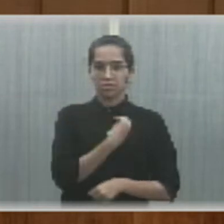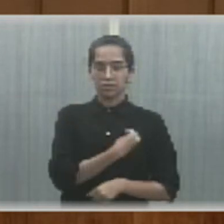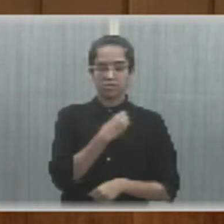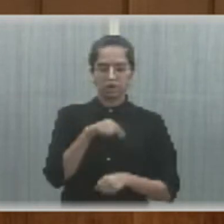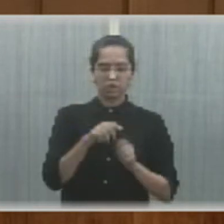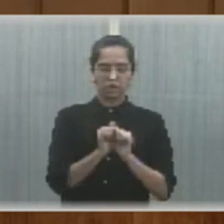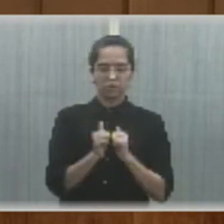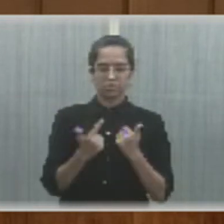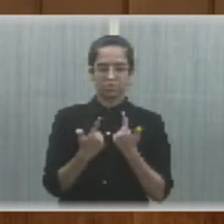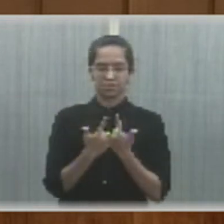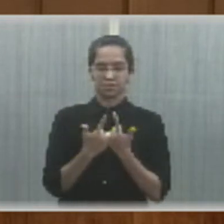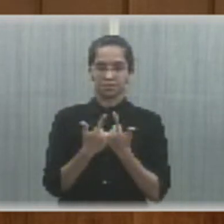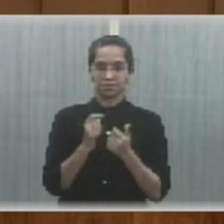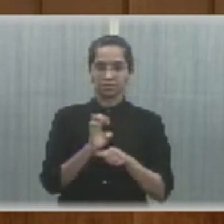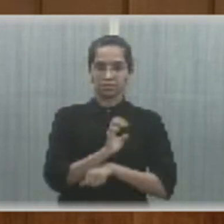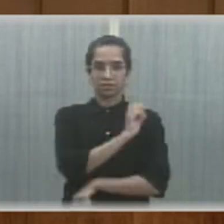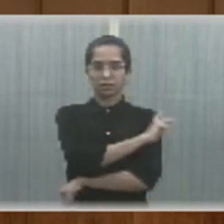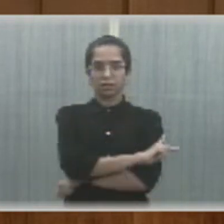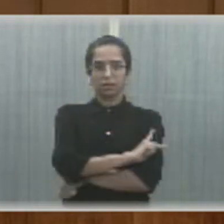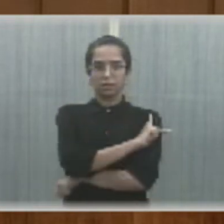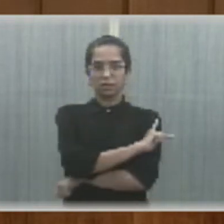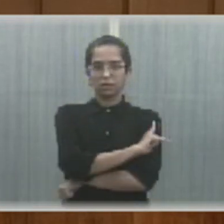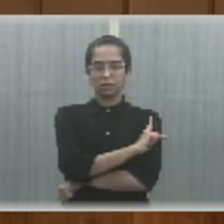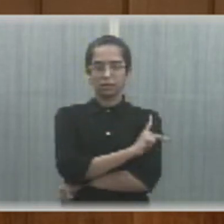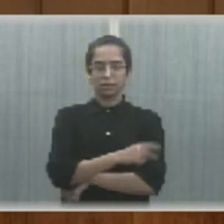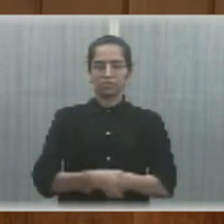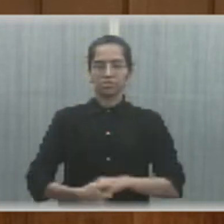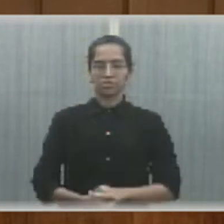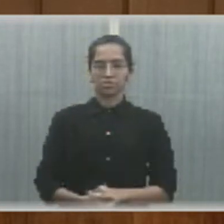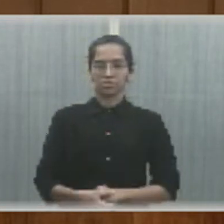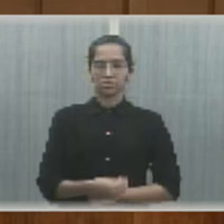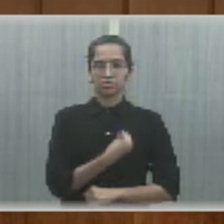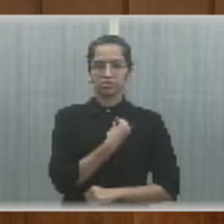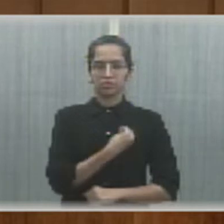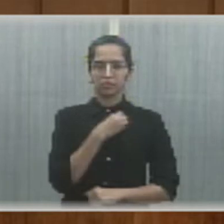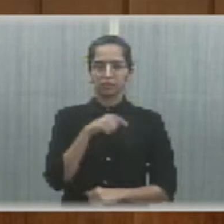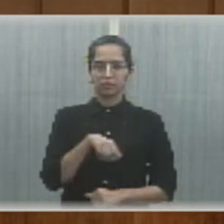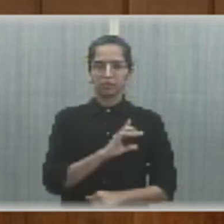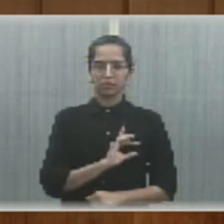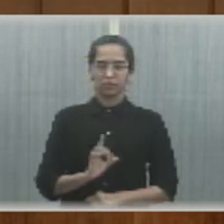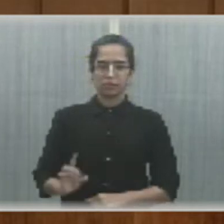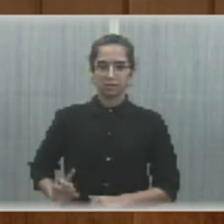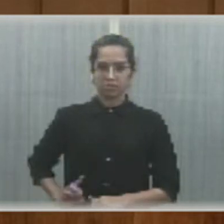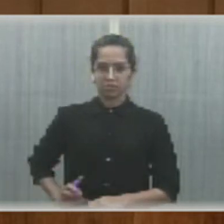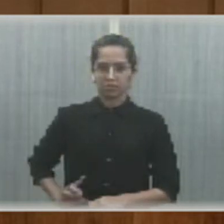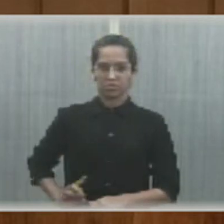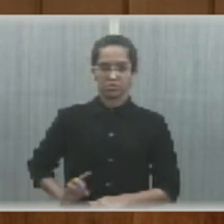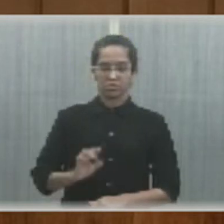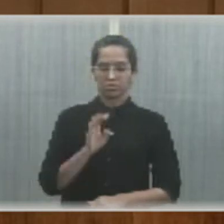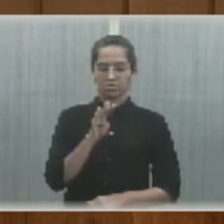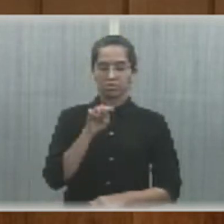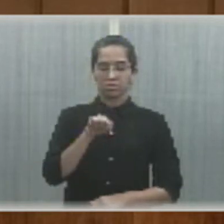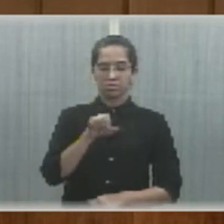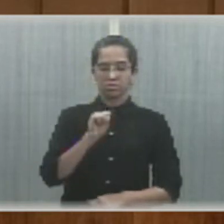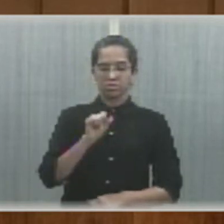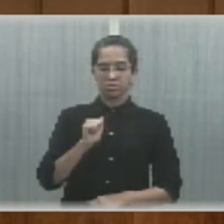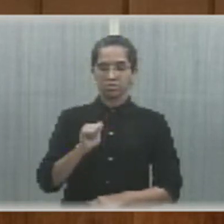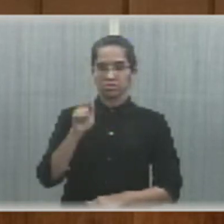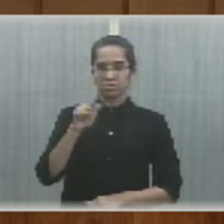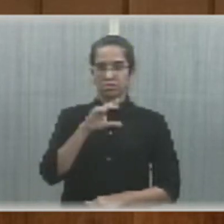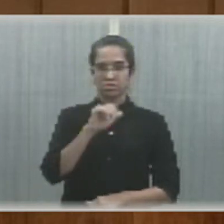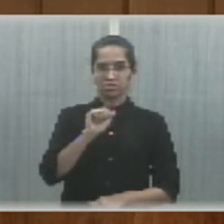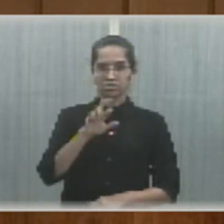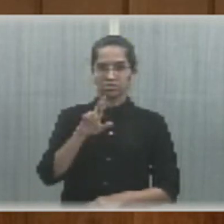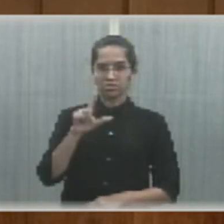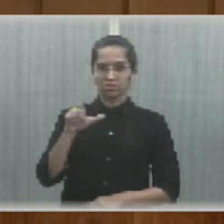Petrônio Portela, sede da Assembleia Legislativa do Estado do Piauí, com a presença dos senhores deputados Bessá, Coronel Carlos